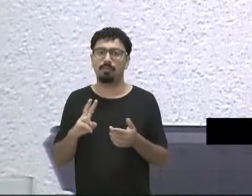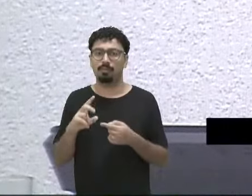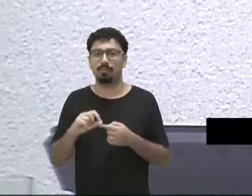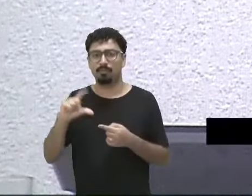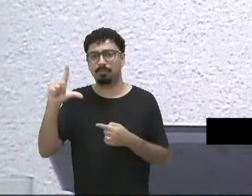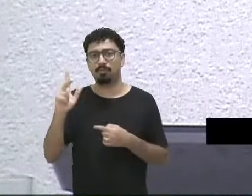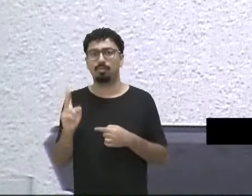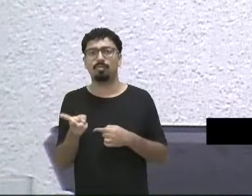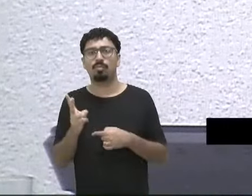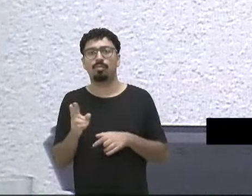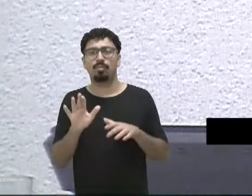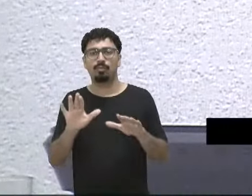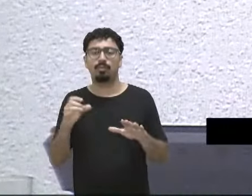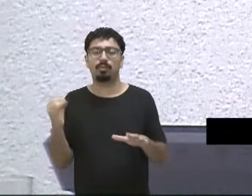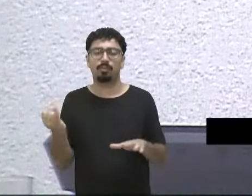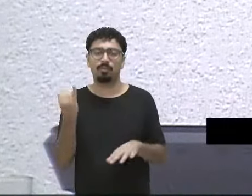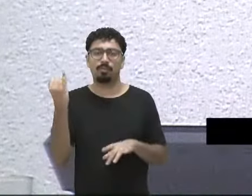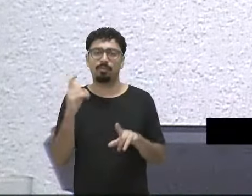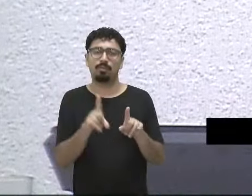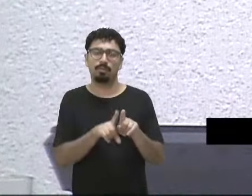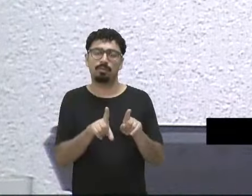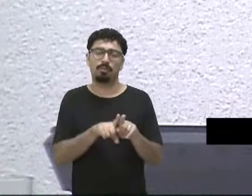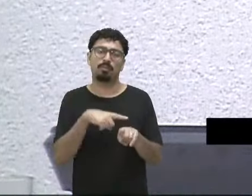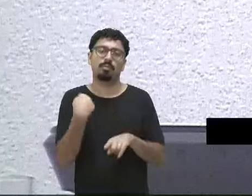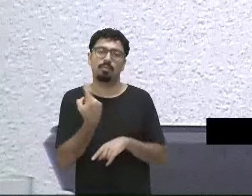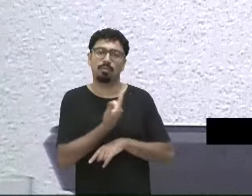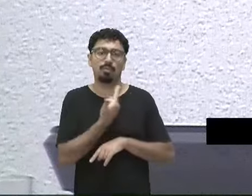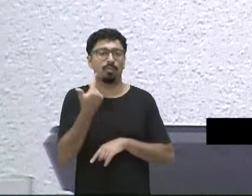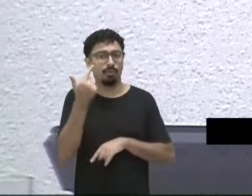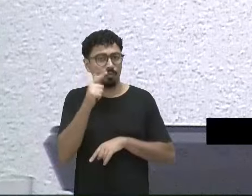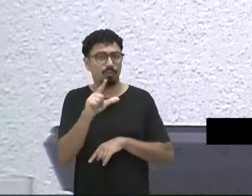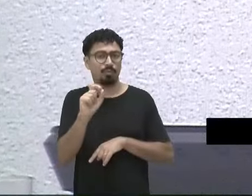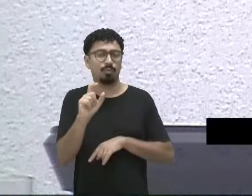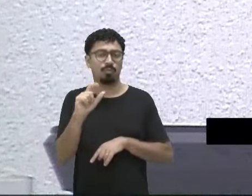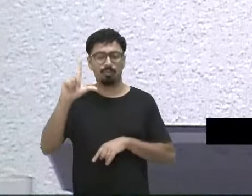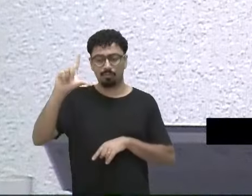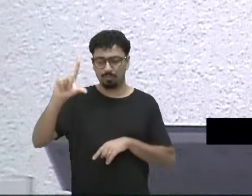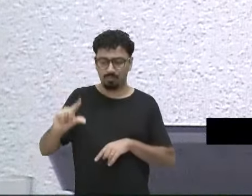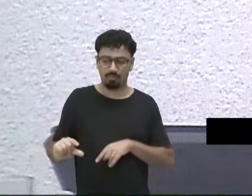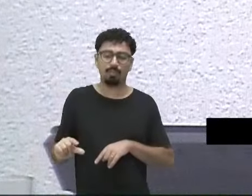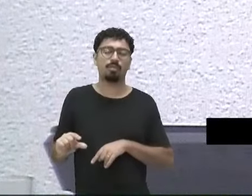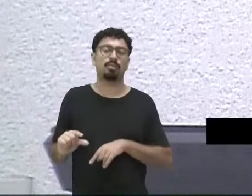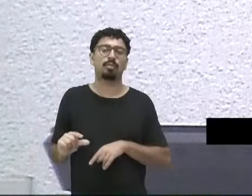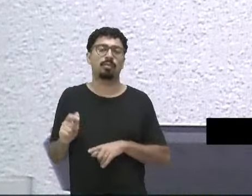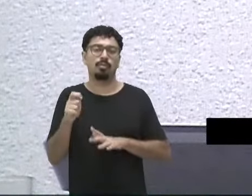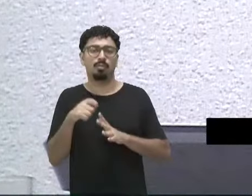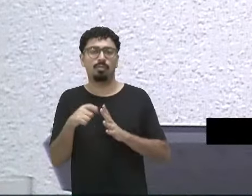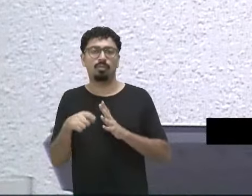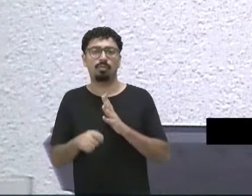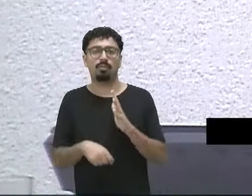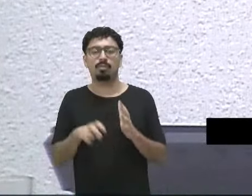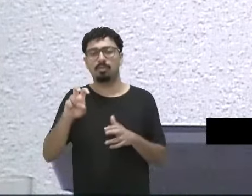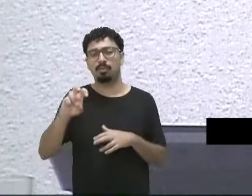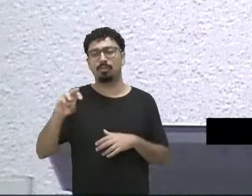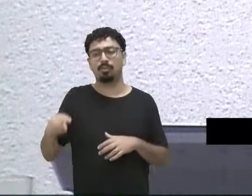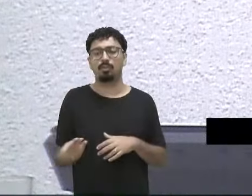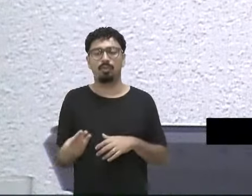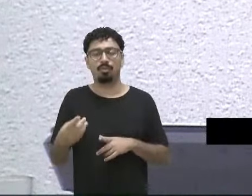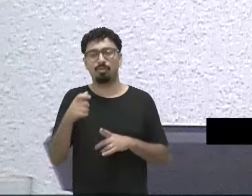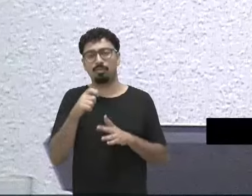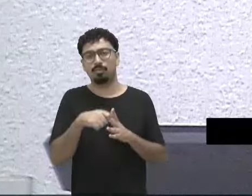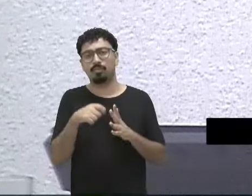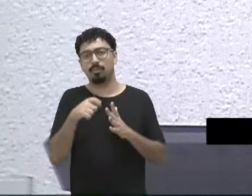grande, mas era importante que a gente conseguisse zerar aquele déficit mensal de 5 milhões por mês